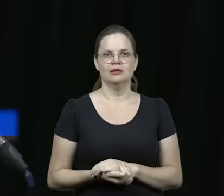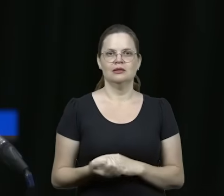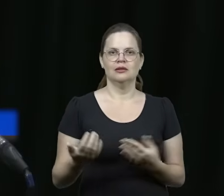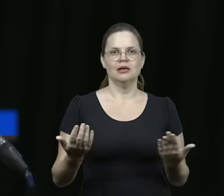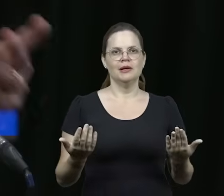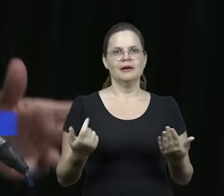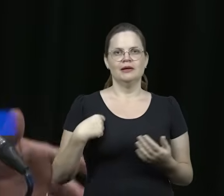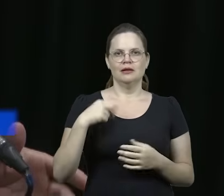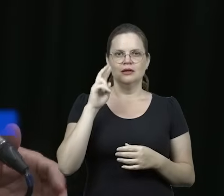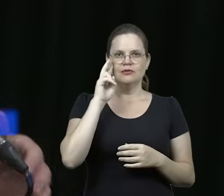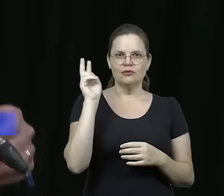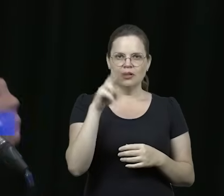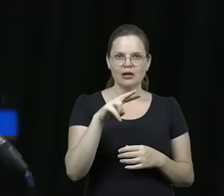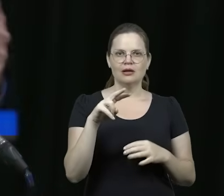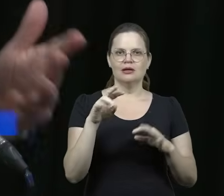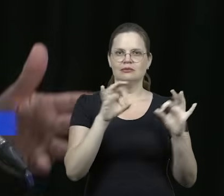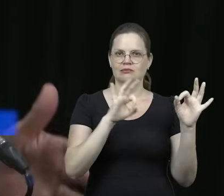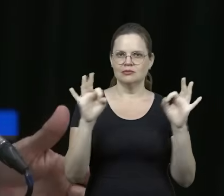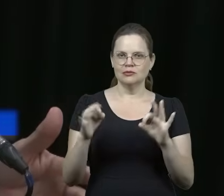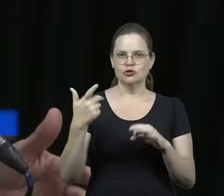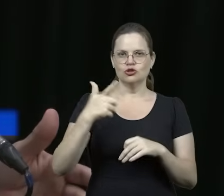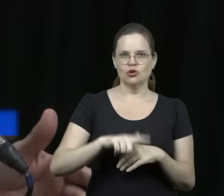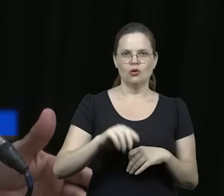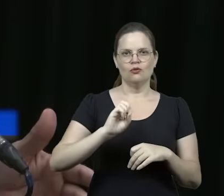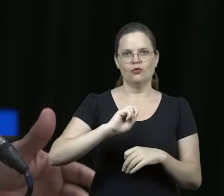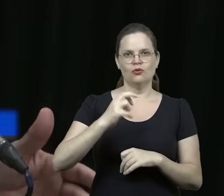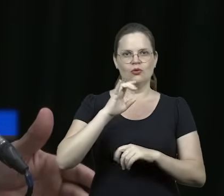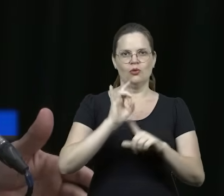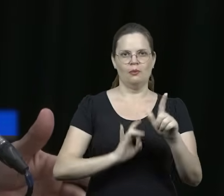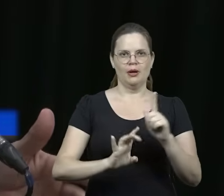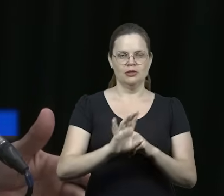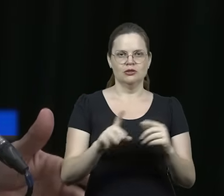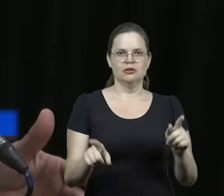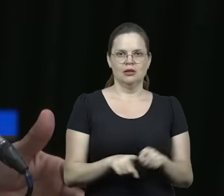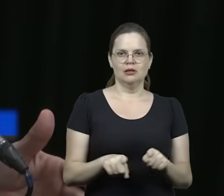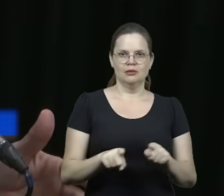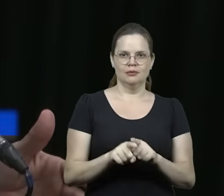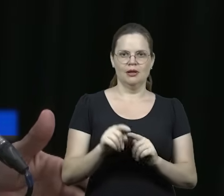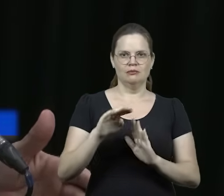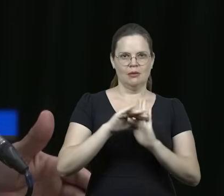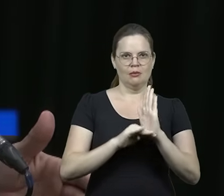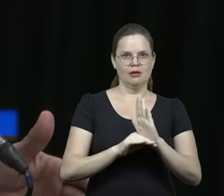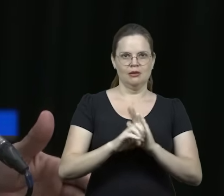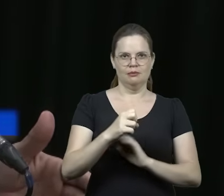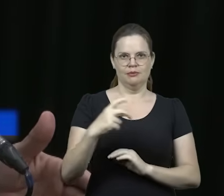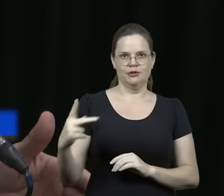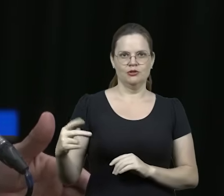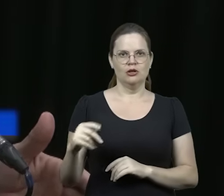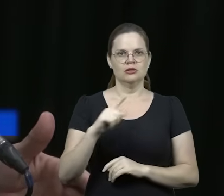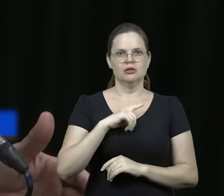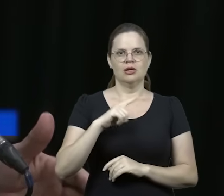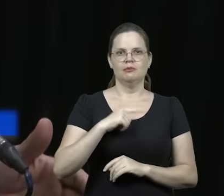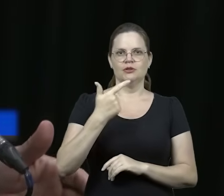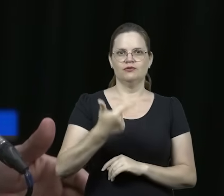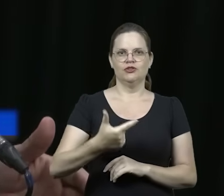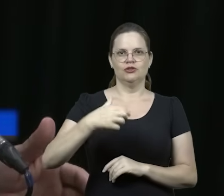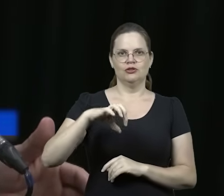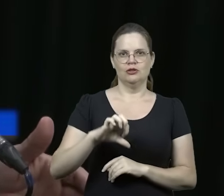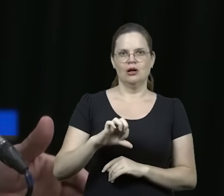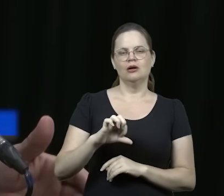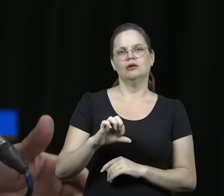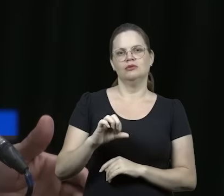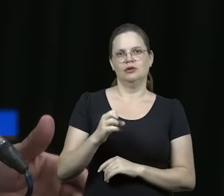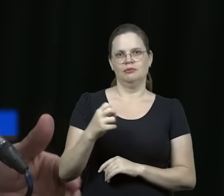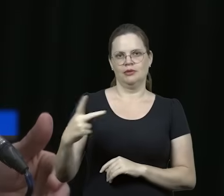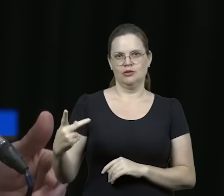consultar, verificar, até compartilhar, né, esses episódios. São 29 episódios